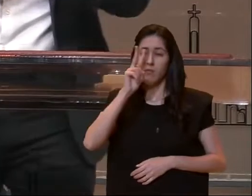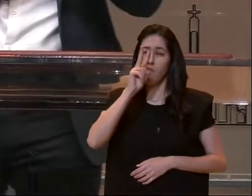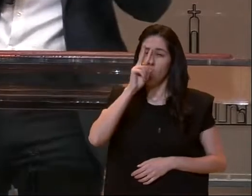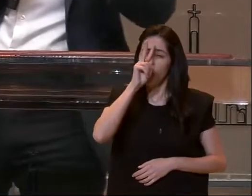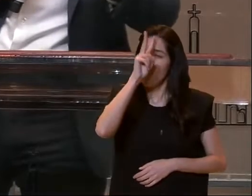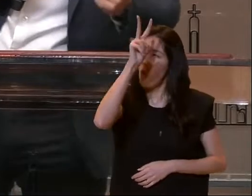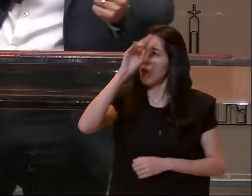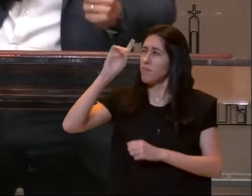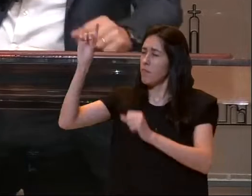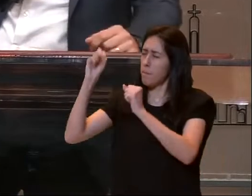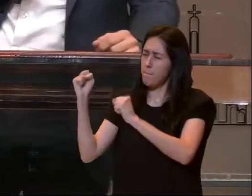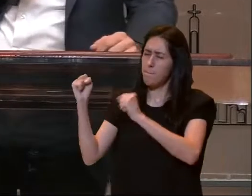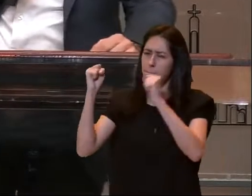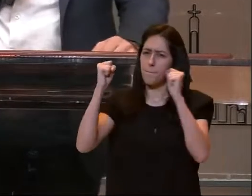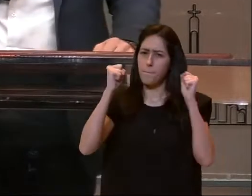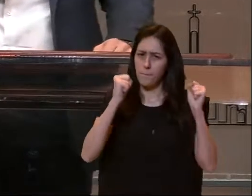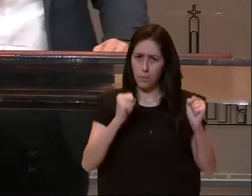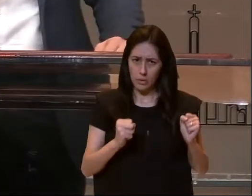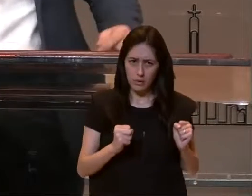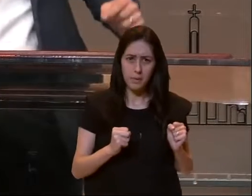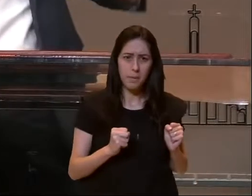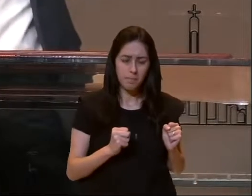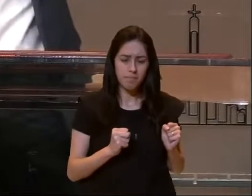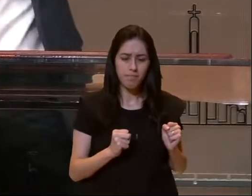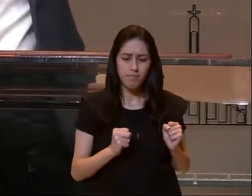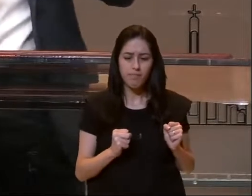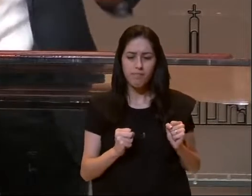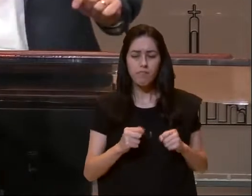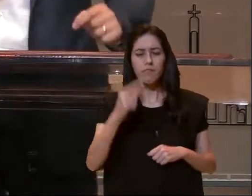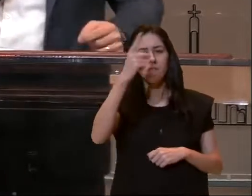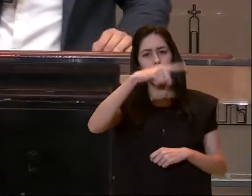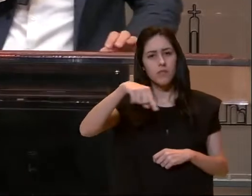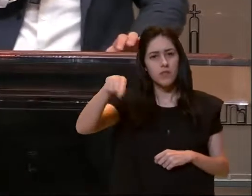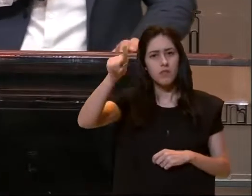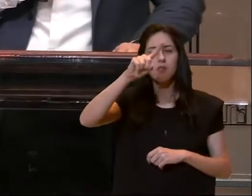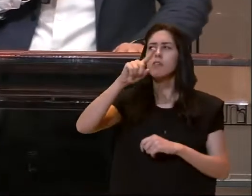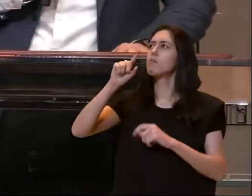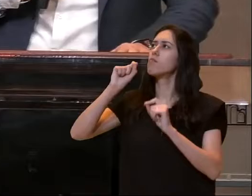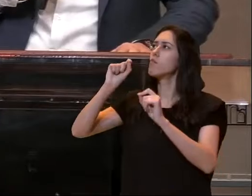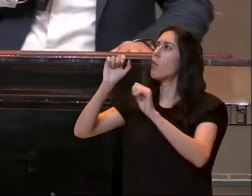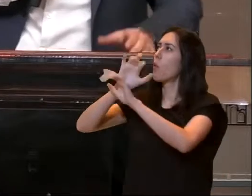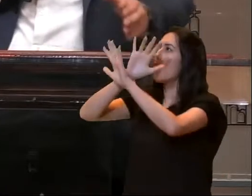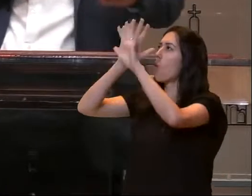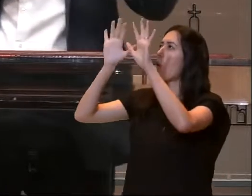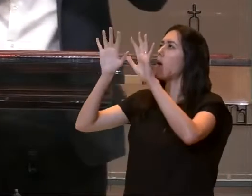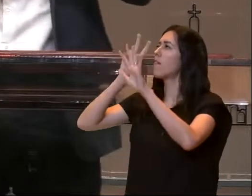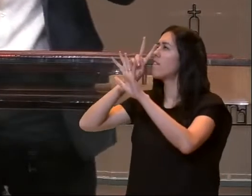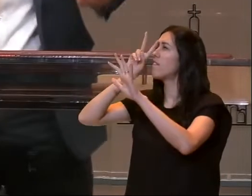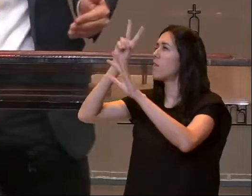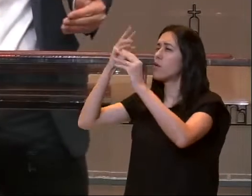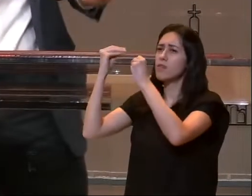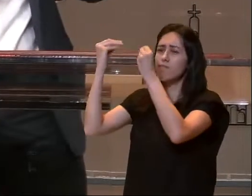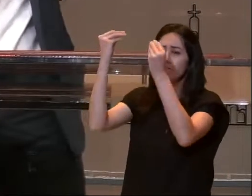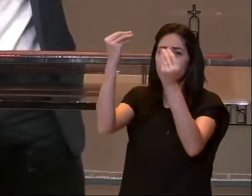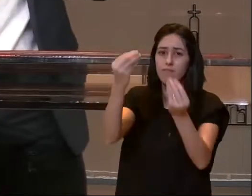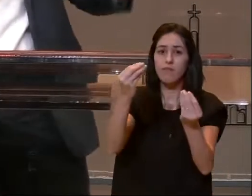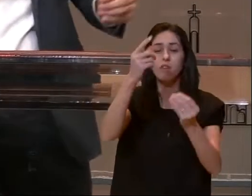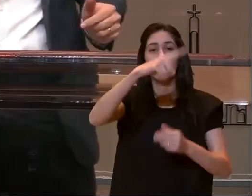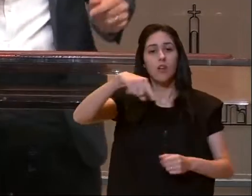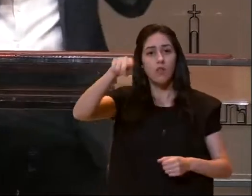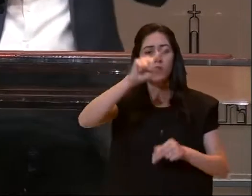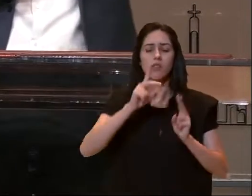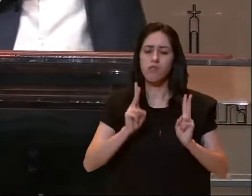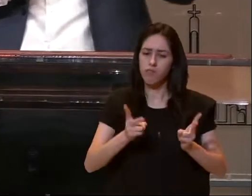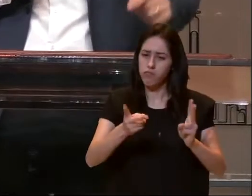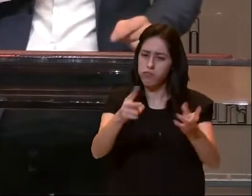com todo o poder, de acordo com a força da sua glória, para que tenham toda a